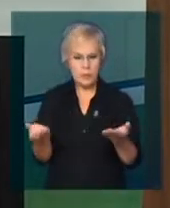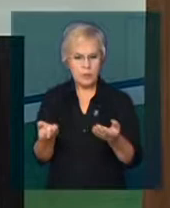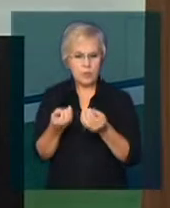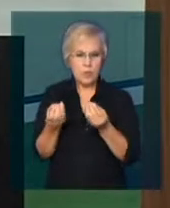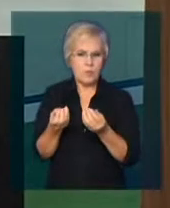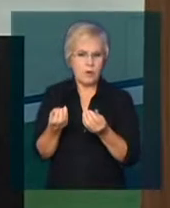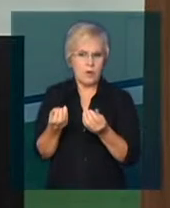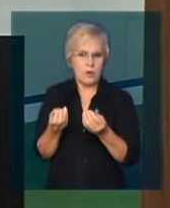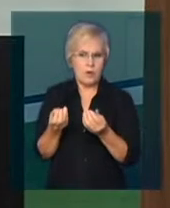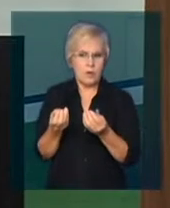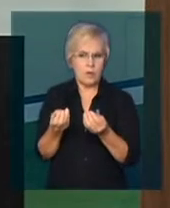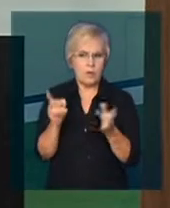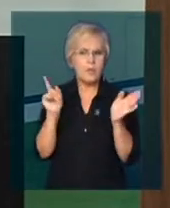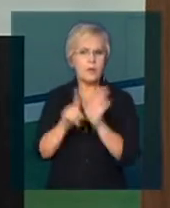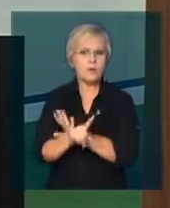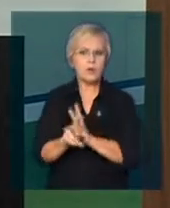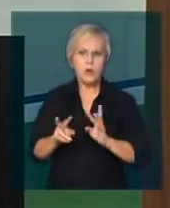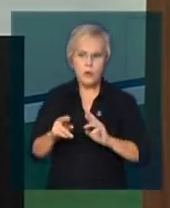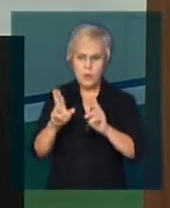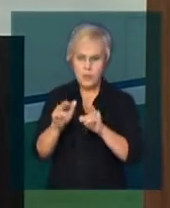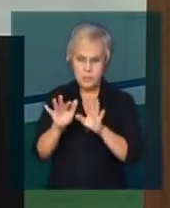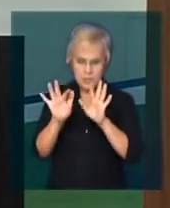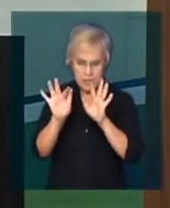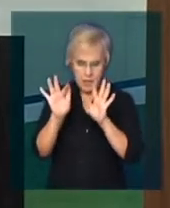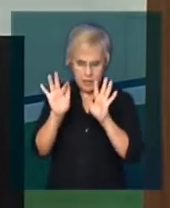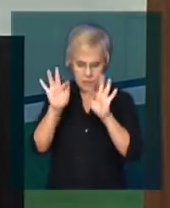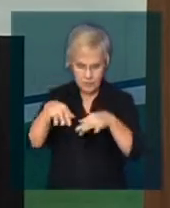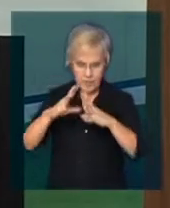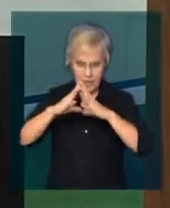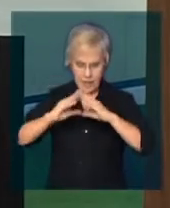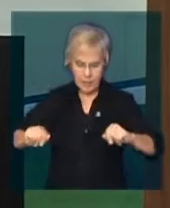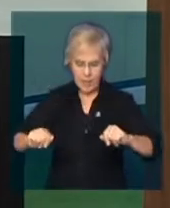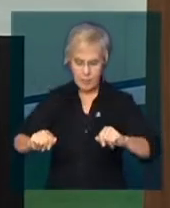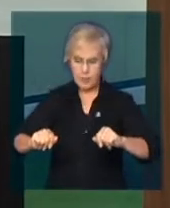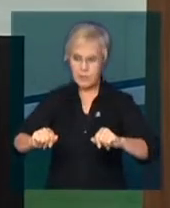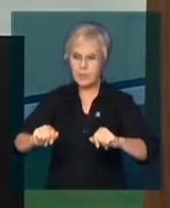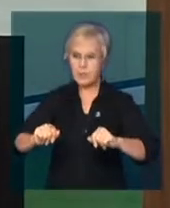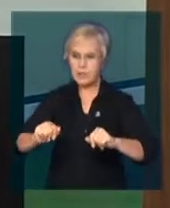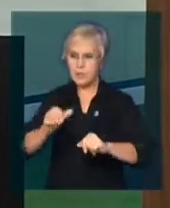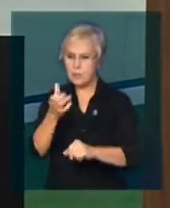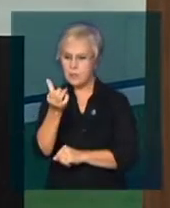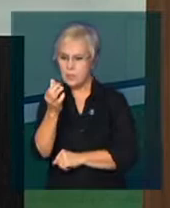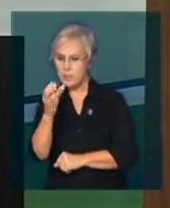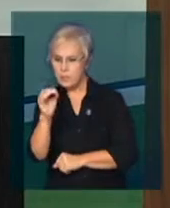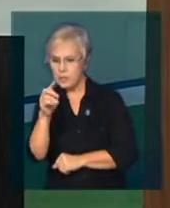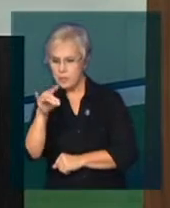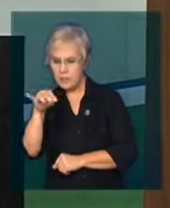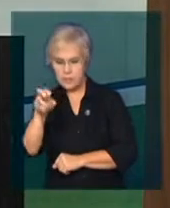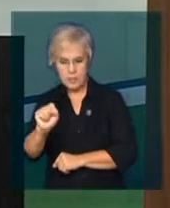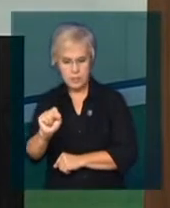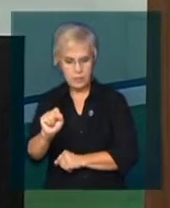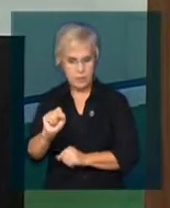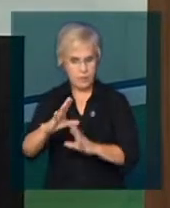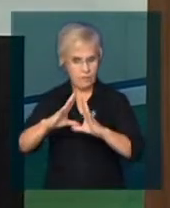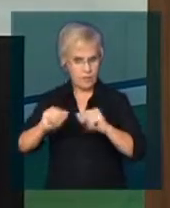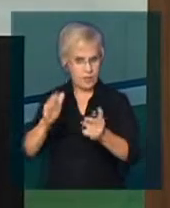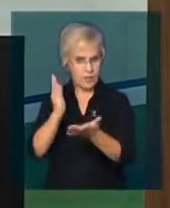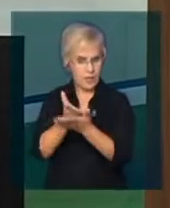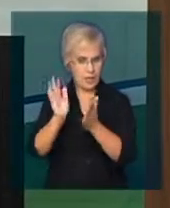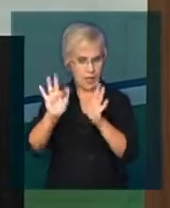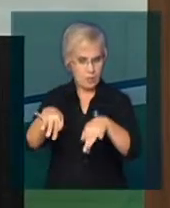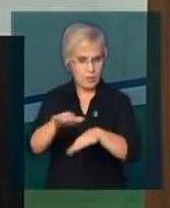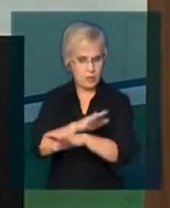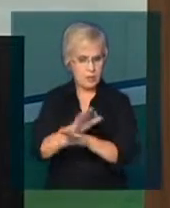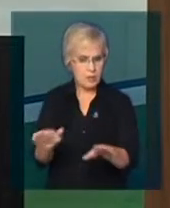dias de tratamento. Como se aqueles dias 61 vai embora para a sua casa, não tem mais